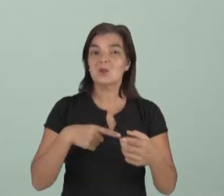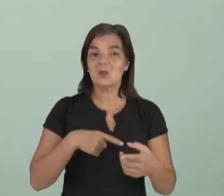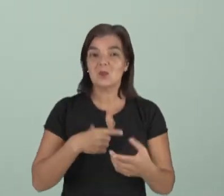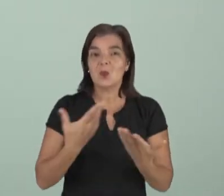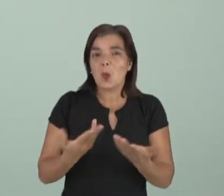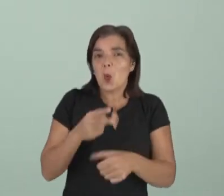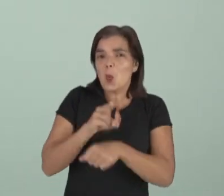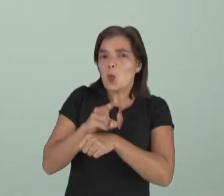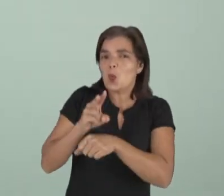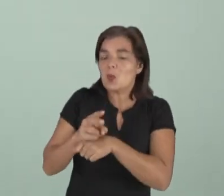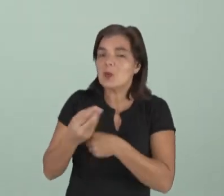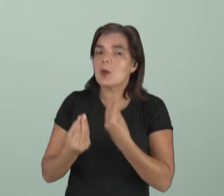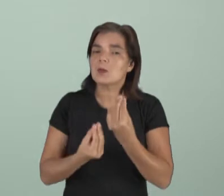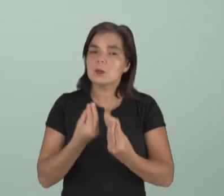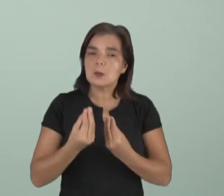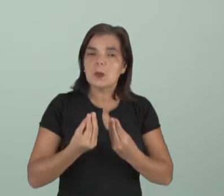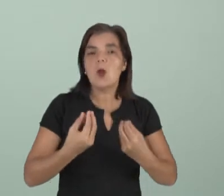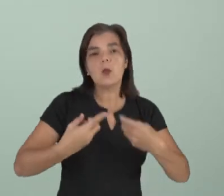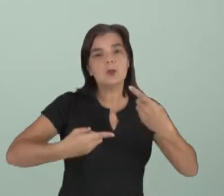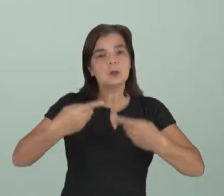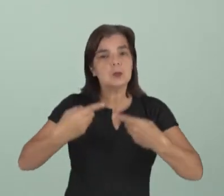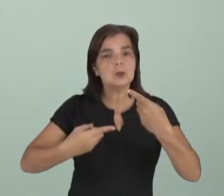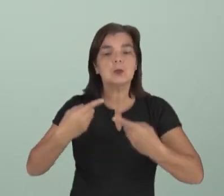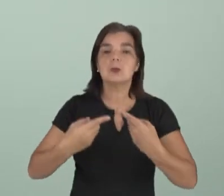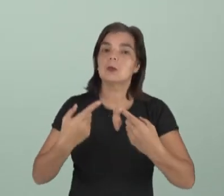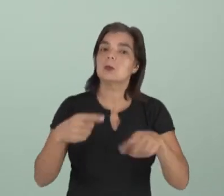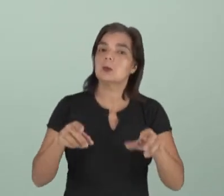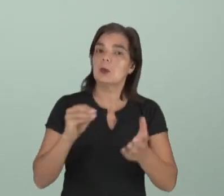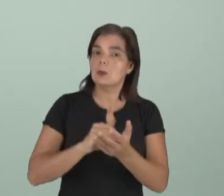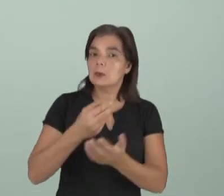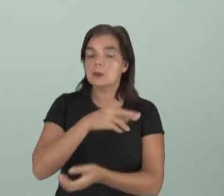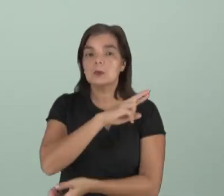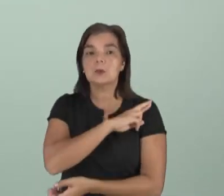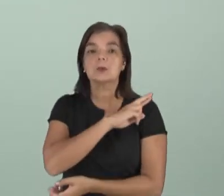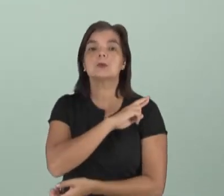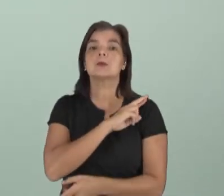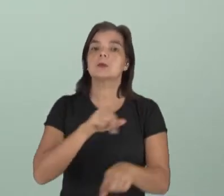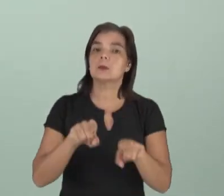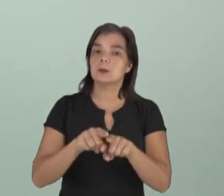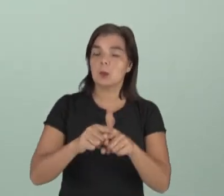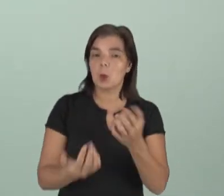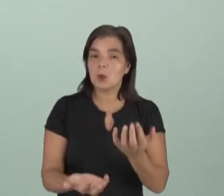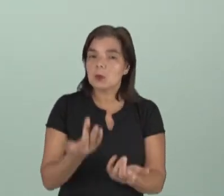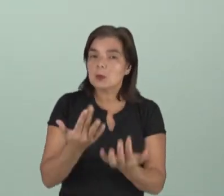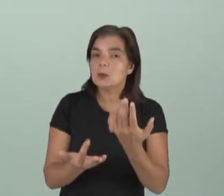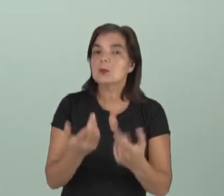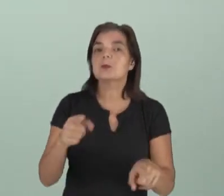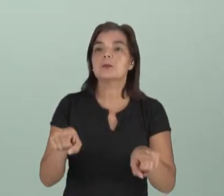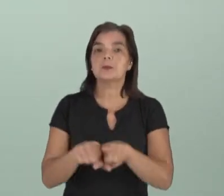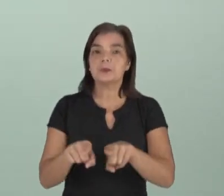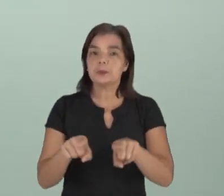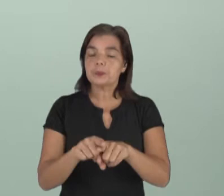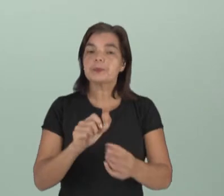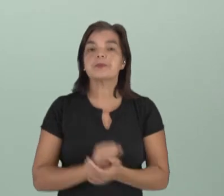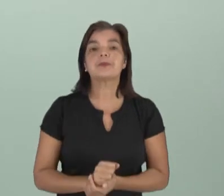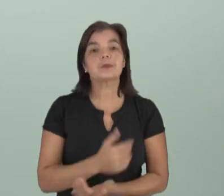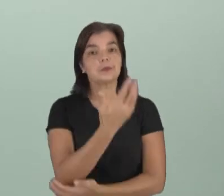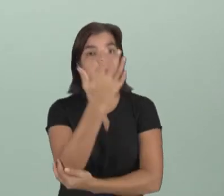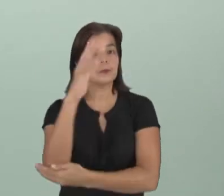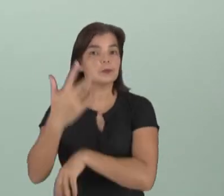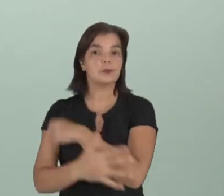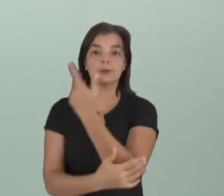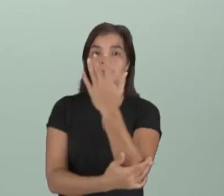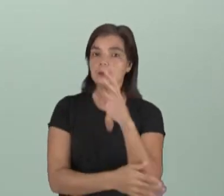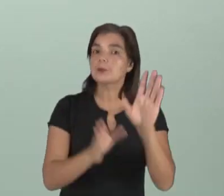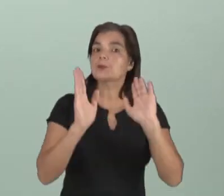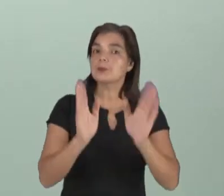sendo tratada essa questão de forma irresponsável, pelas questões das queimadas, por questões ambientais que